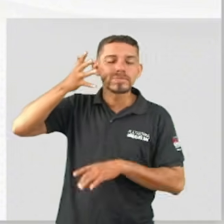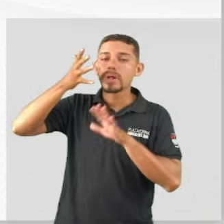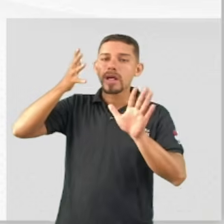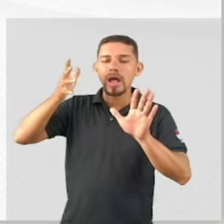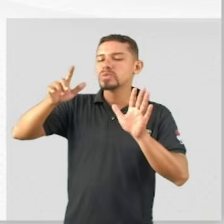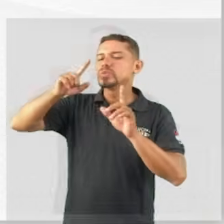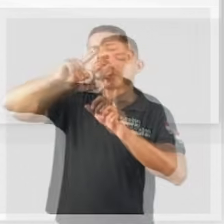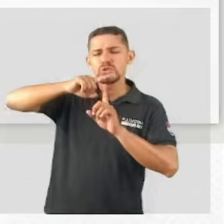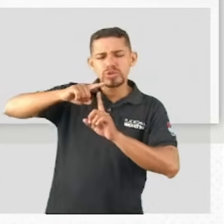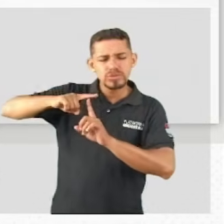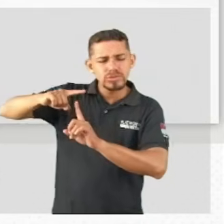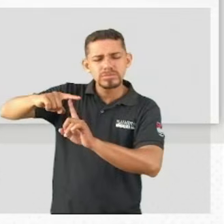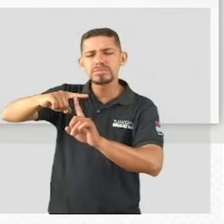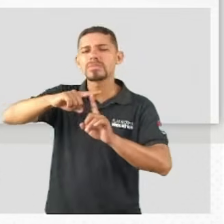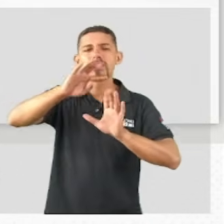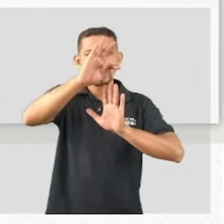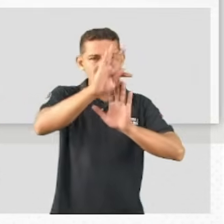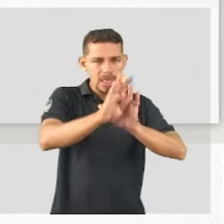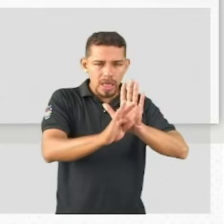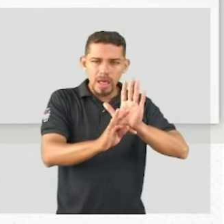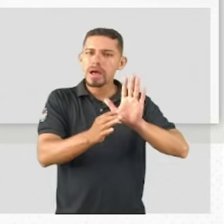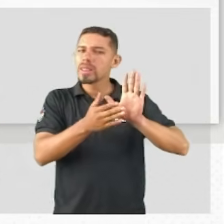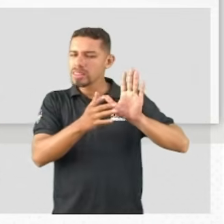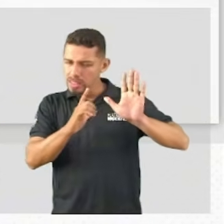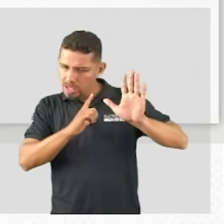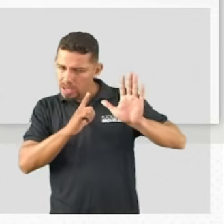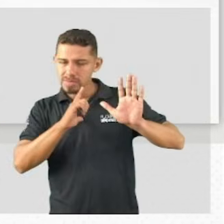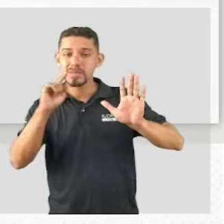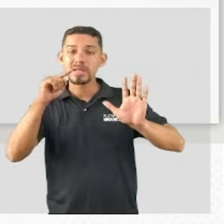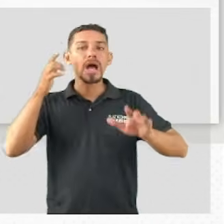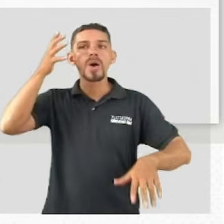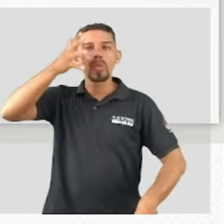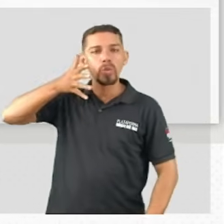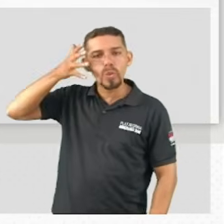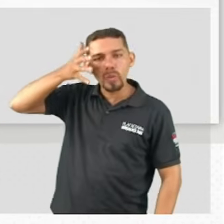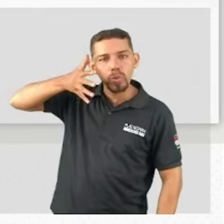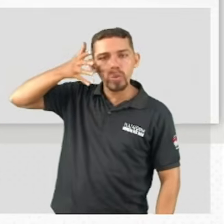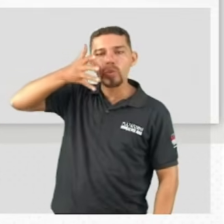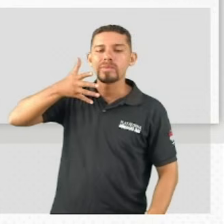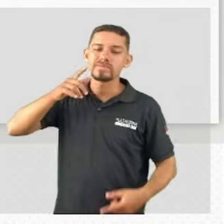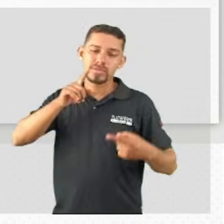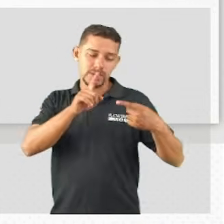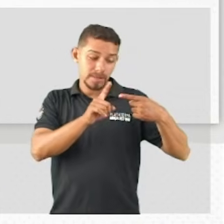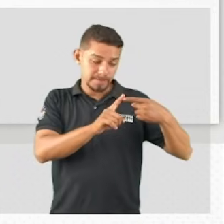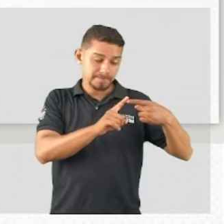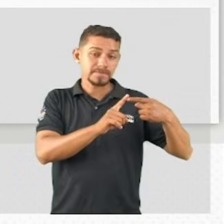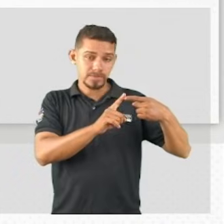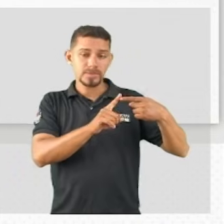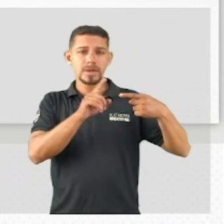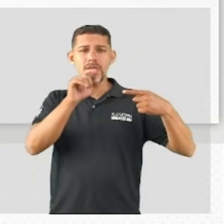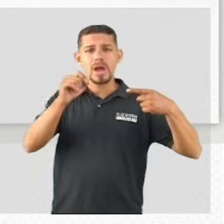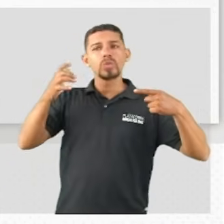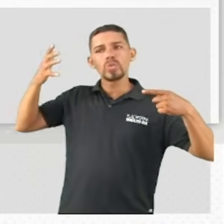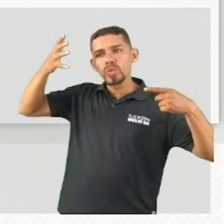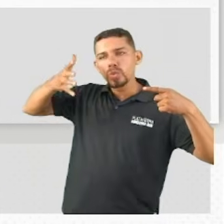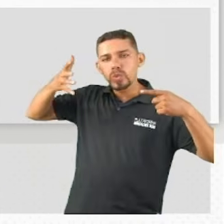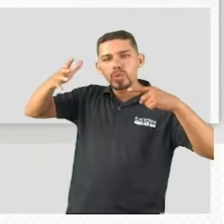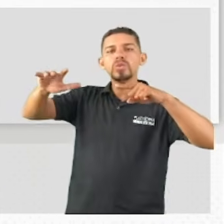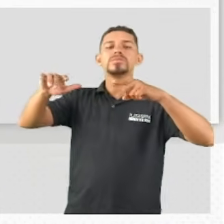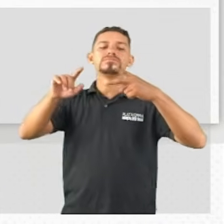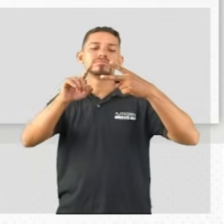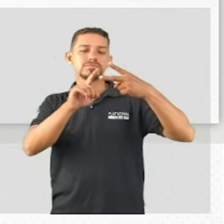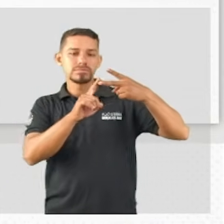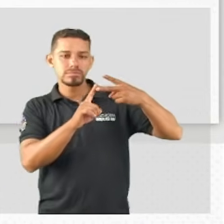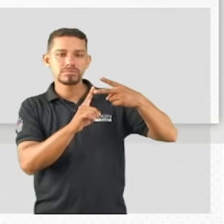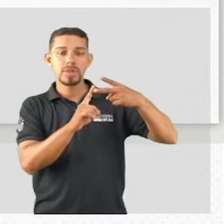vários tipos de textos que são propícios da oralidade. A gente tem o gênero seminário, a gente tem o